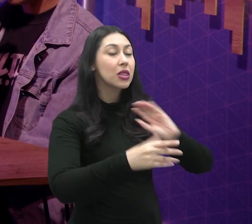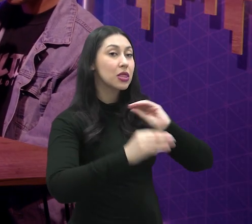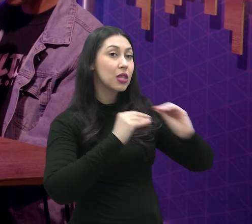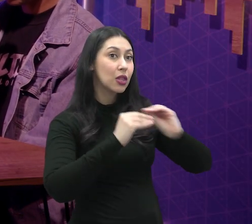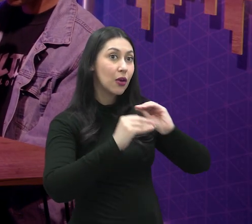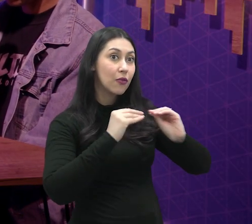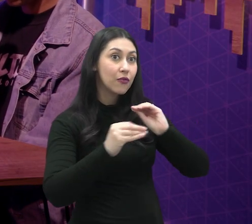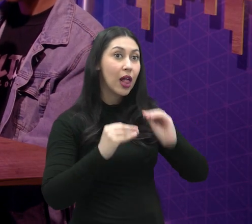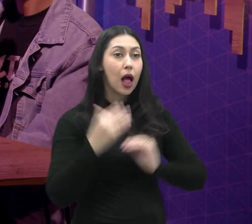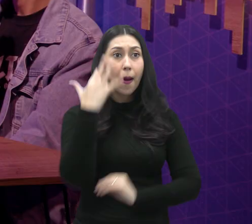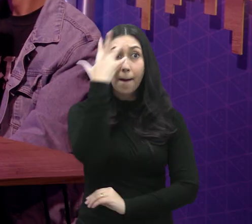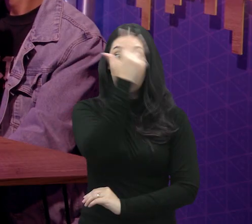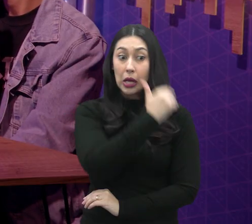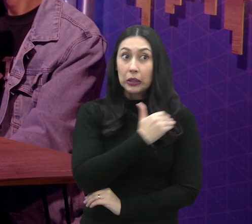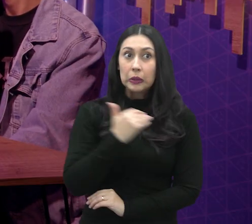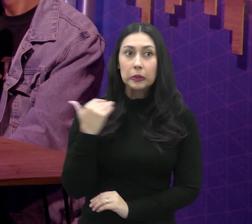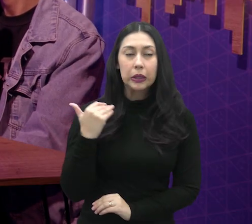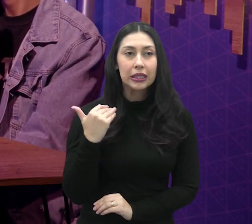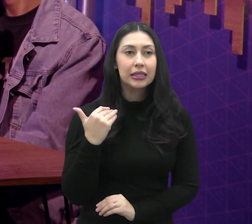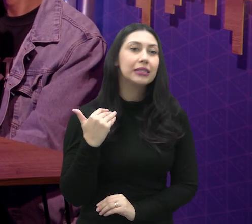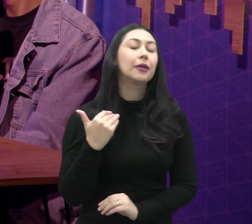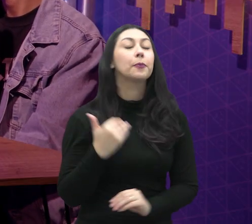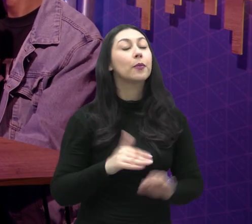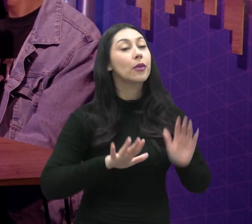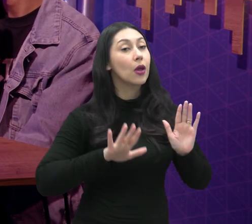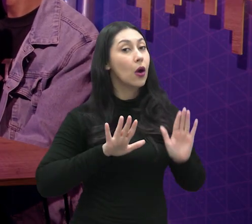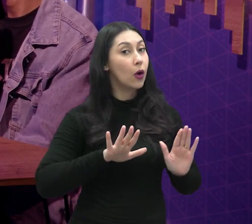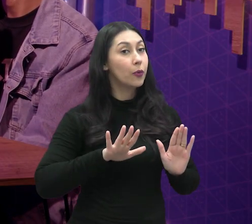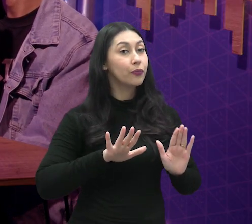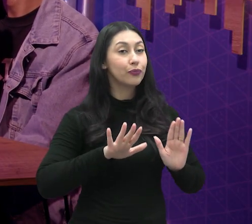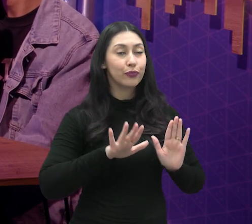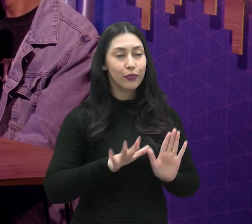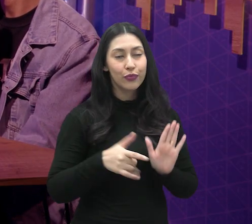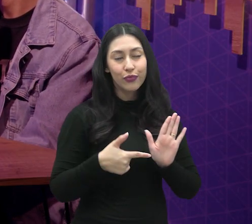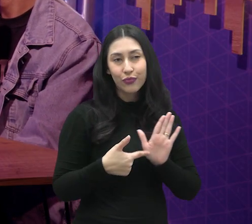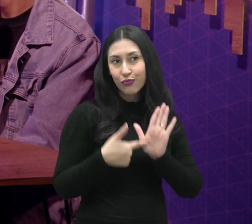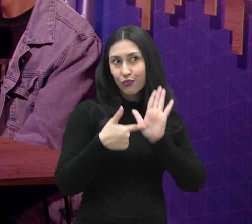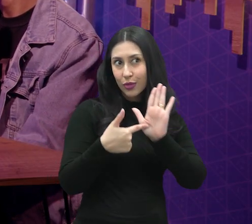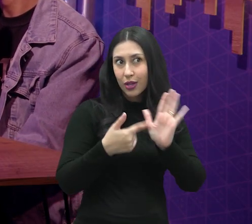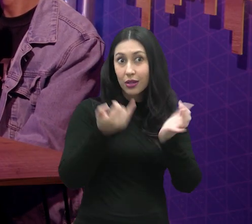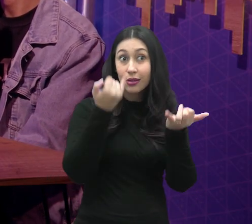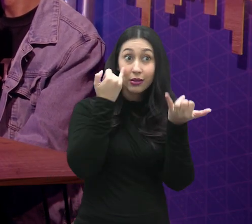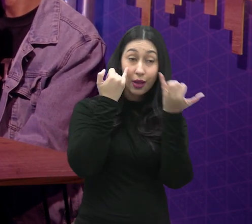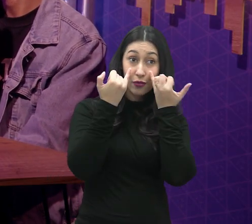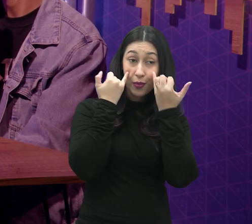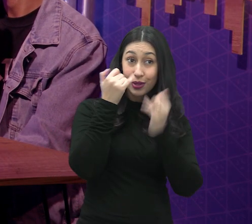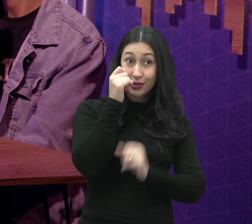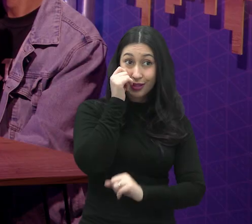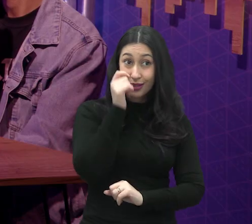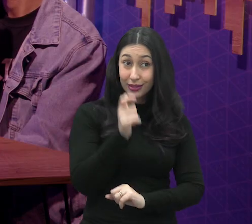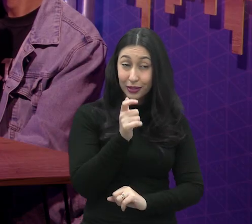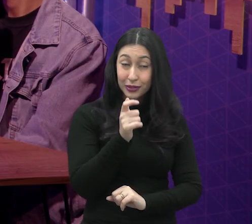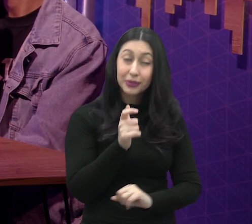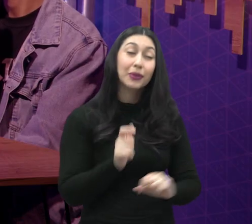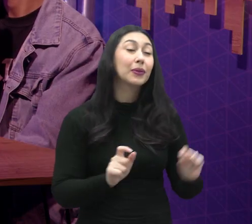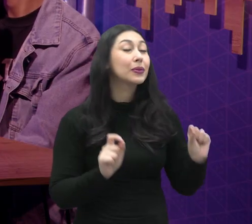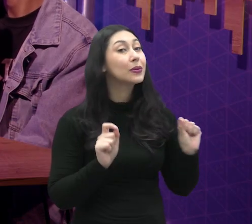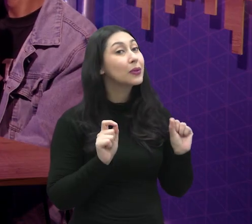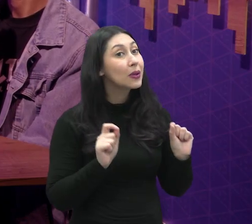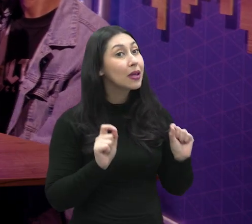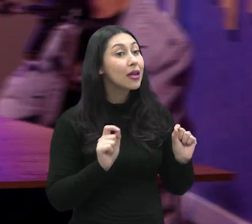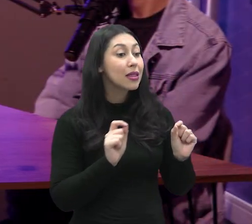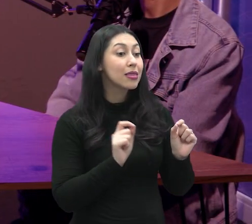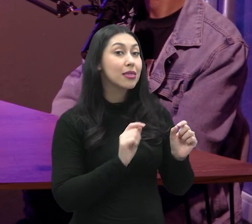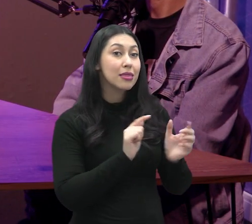Fatal, então, que saiu na Max. E a gente tem aqui, olha, eu vou pegar aqui para vocês uns dados muito interessantes, que são